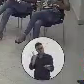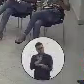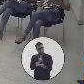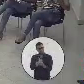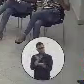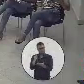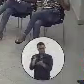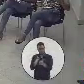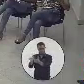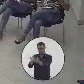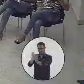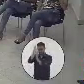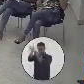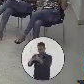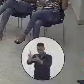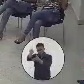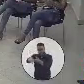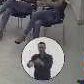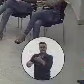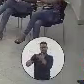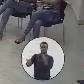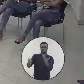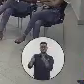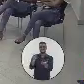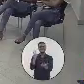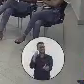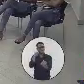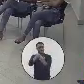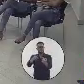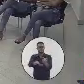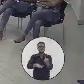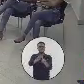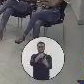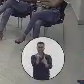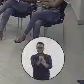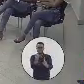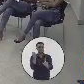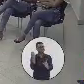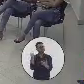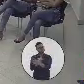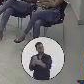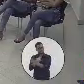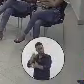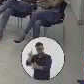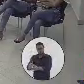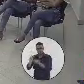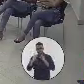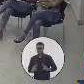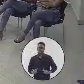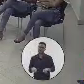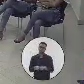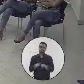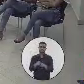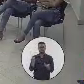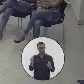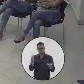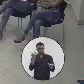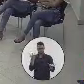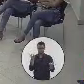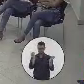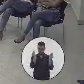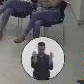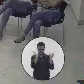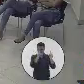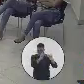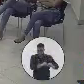que caminha no sentido da disputa na sociedade pelos direitos humanos, na disputa da sociedade pelo